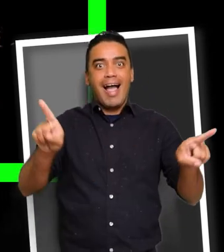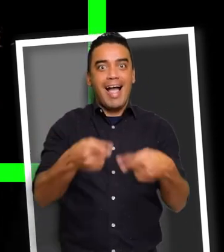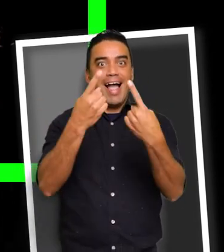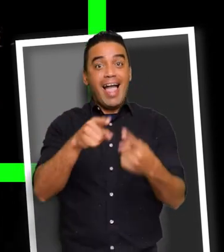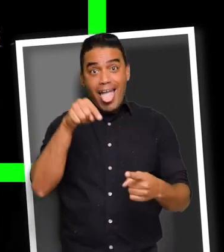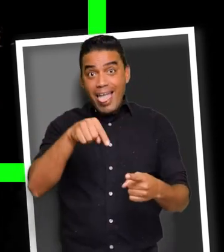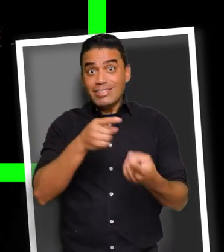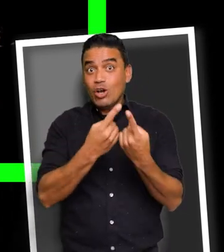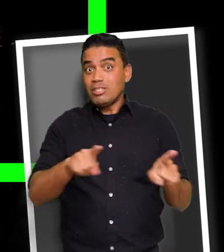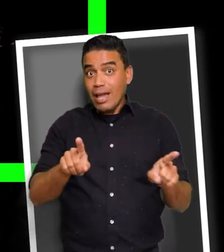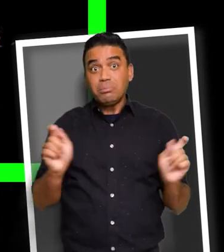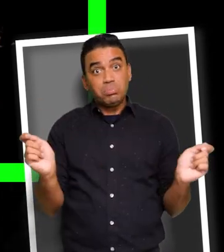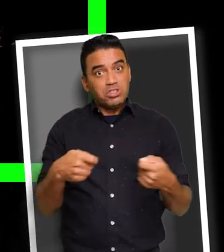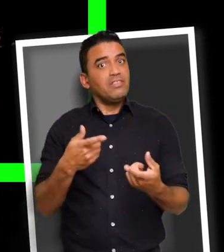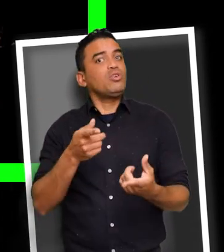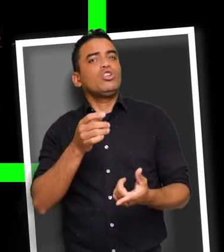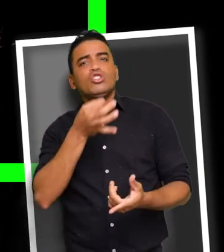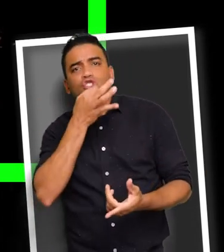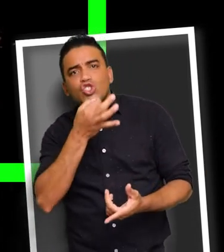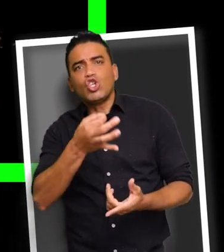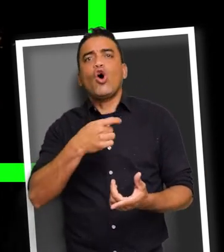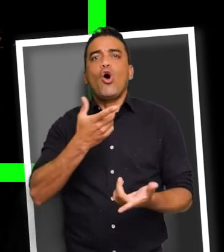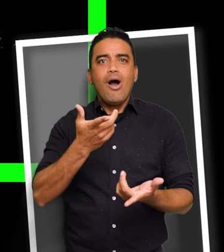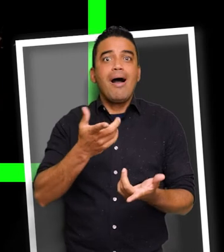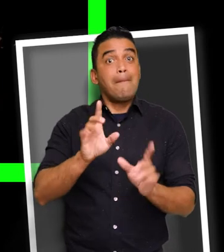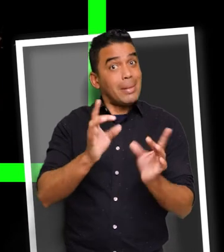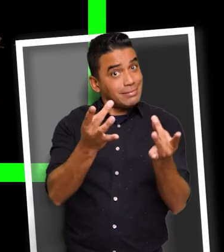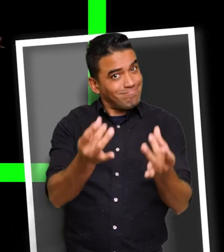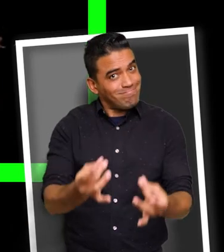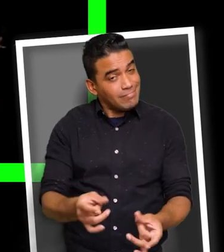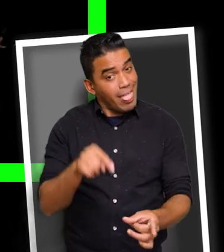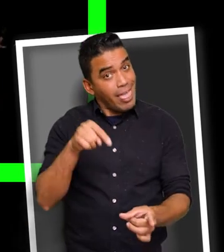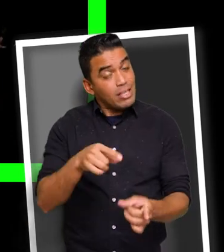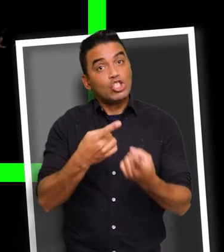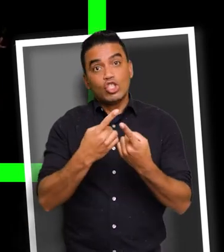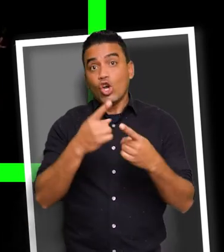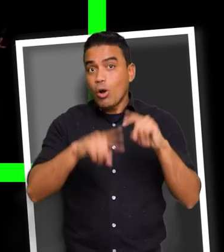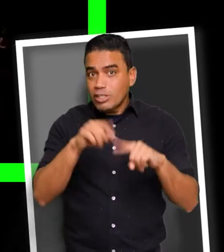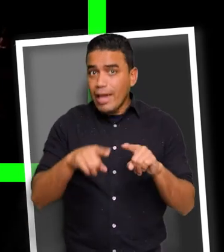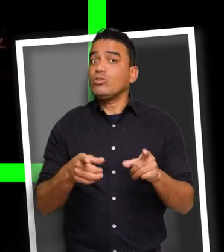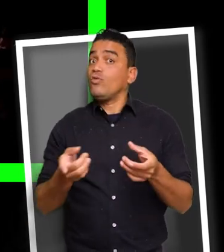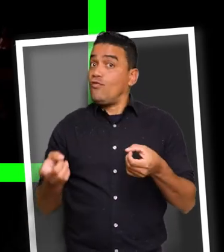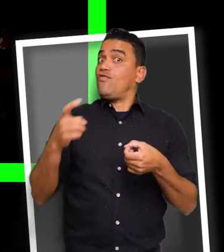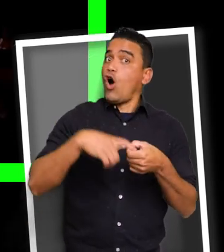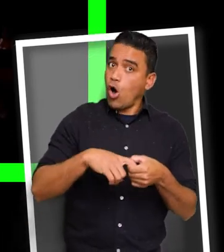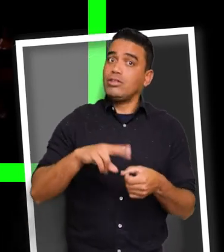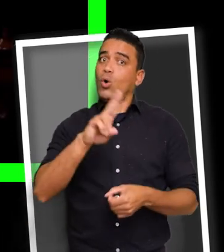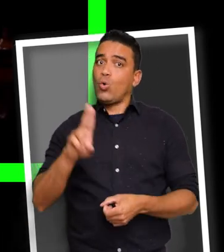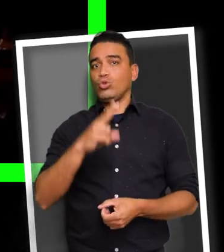esses objetos em possíveis instrumentos, mas com detalhe, que esse objeto continue a ter o uso que ele